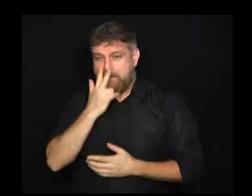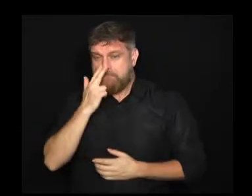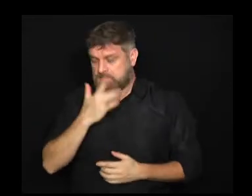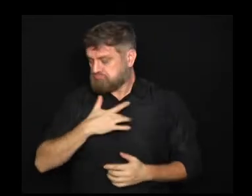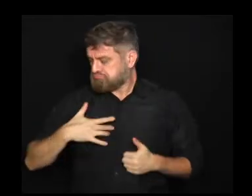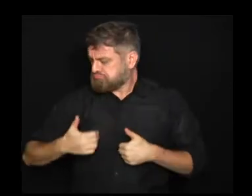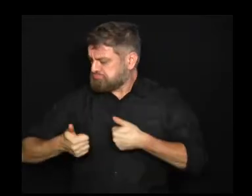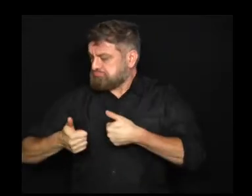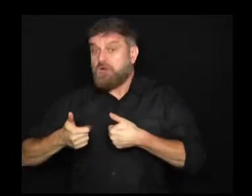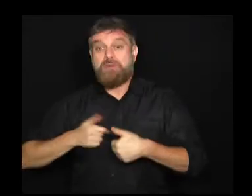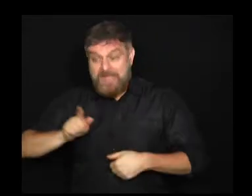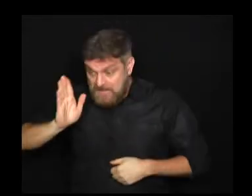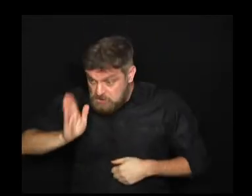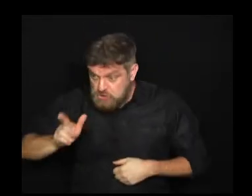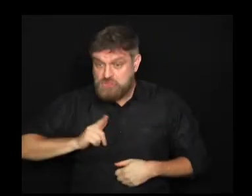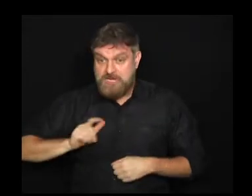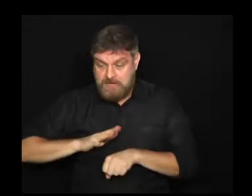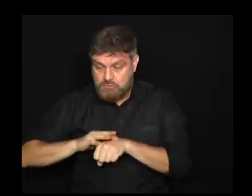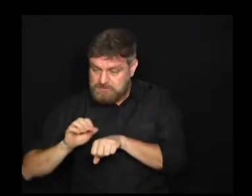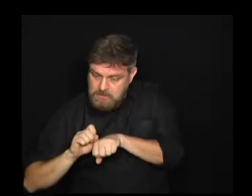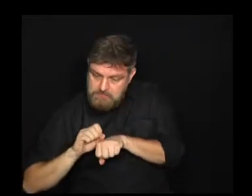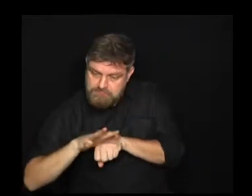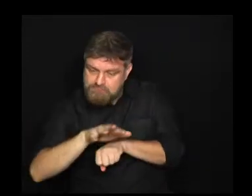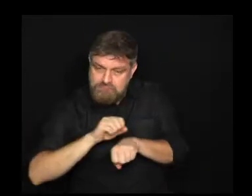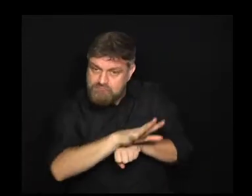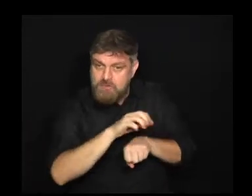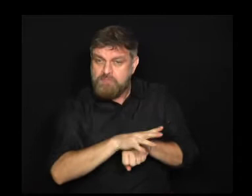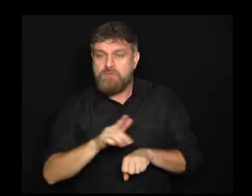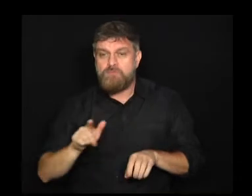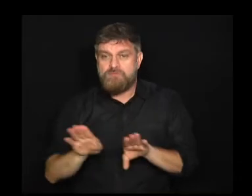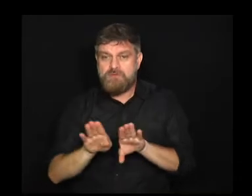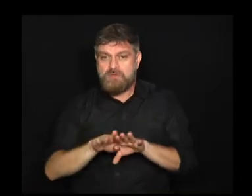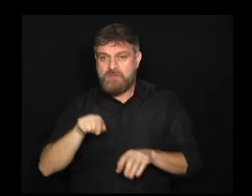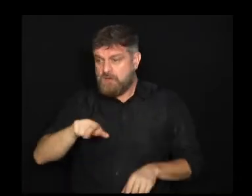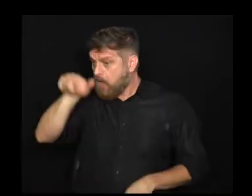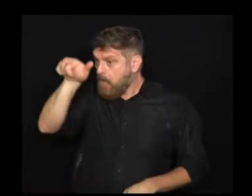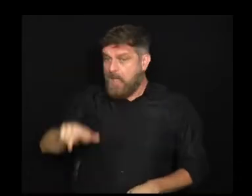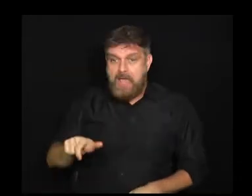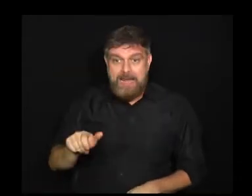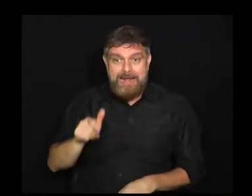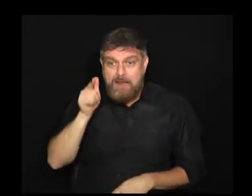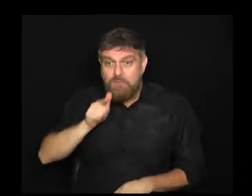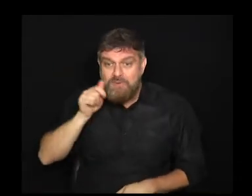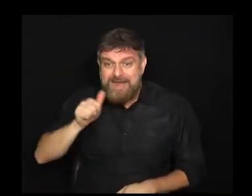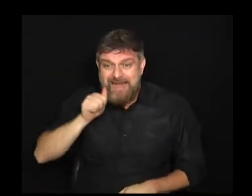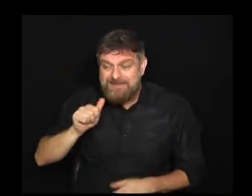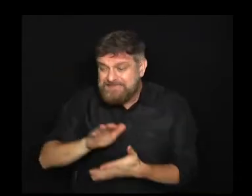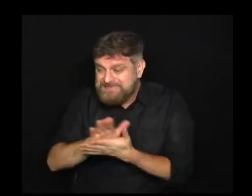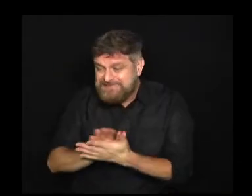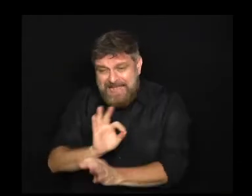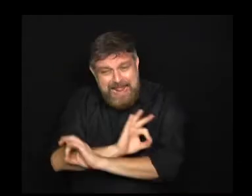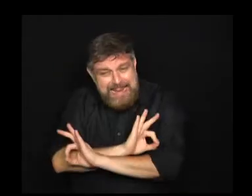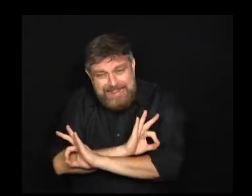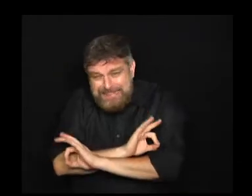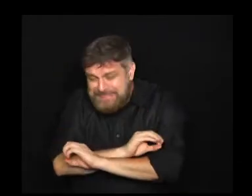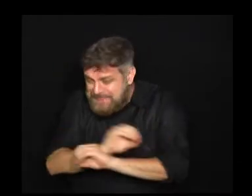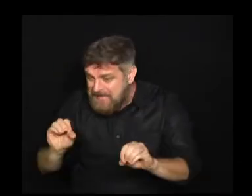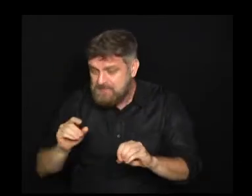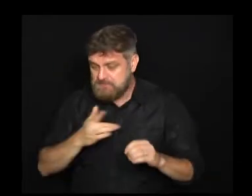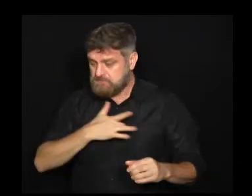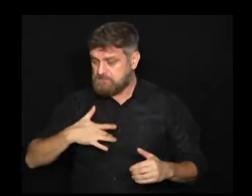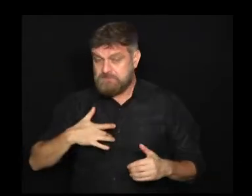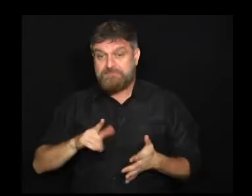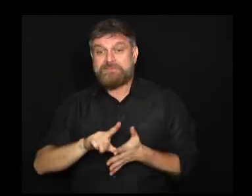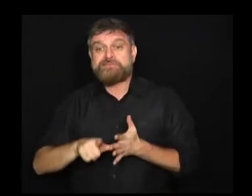certo? Inicialmente, o trabalho que foi publicado falou que ela não tinha nenhum sintoma, e depois foram ver direitinho, foi uma